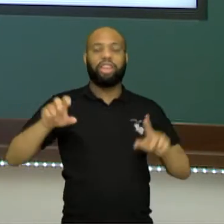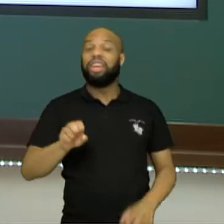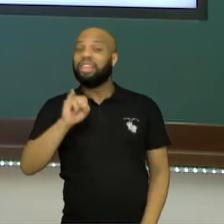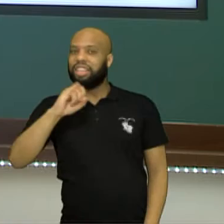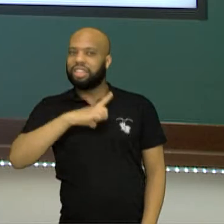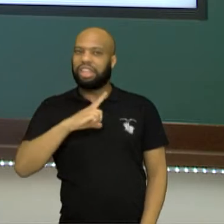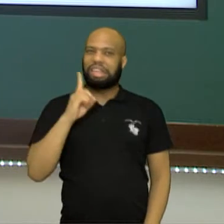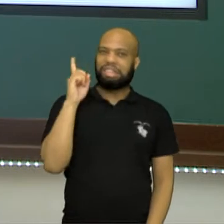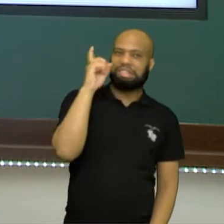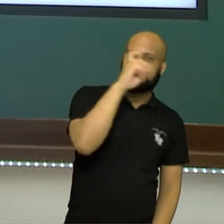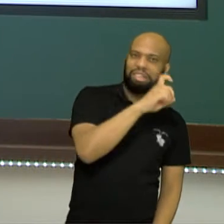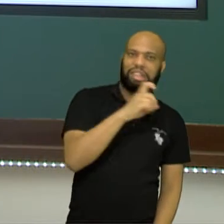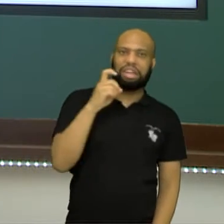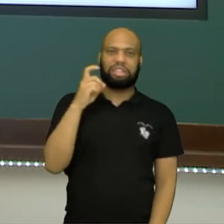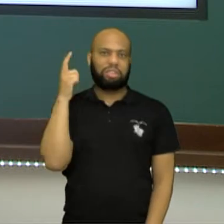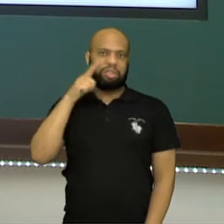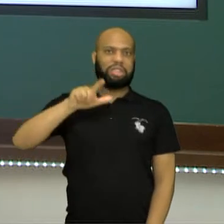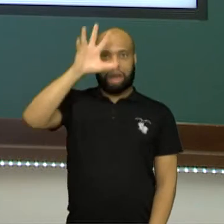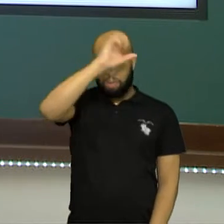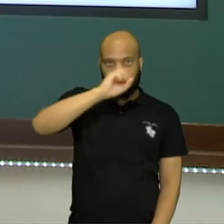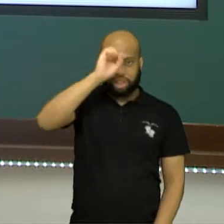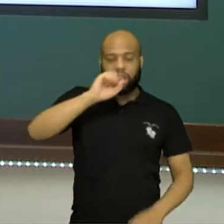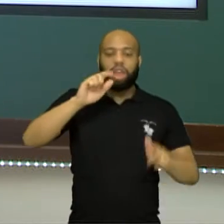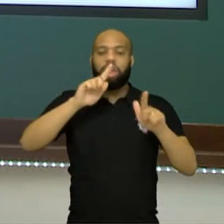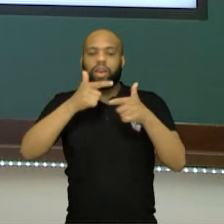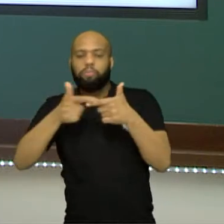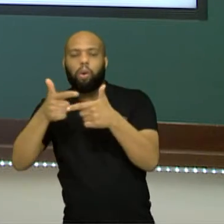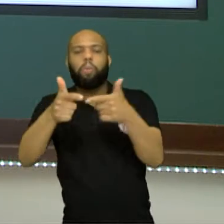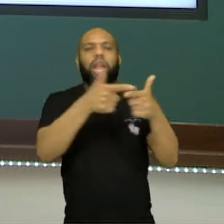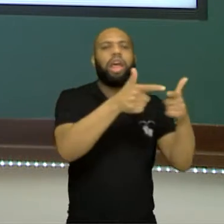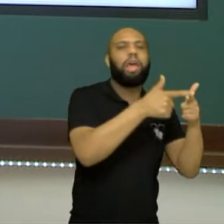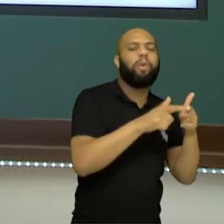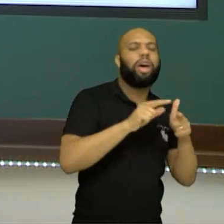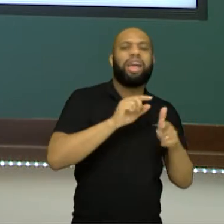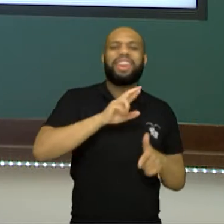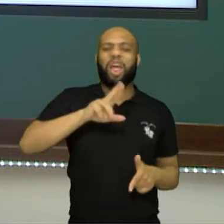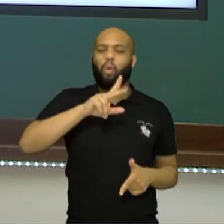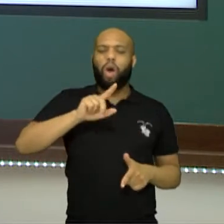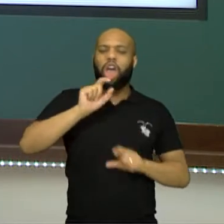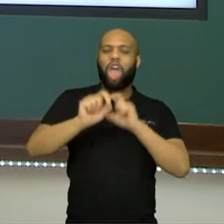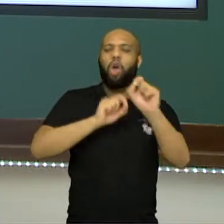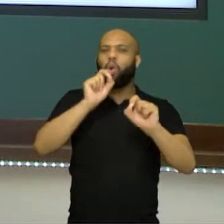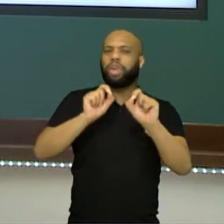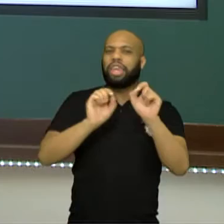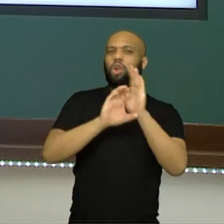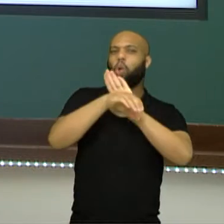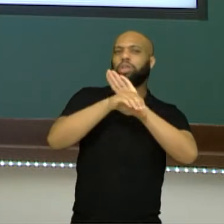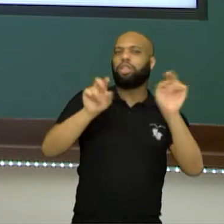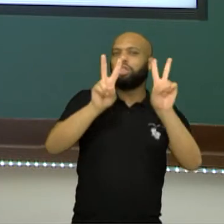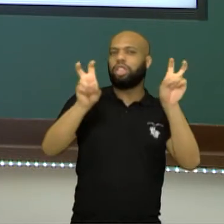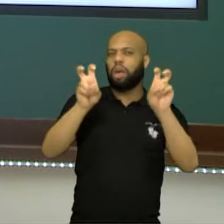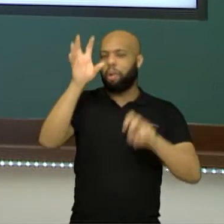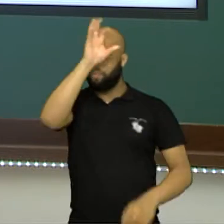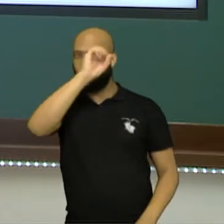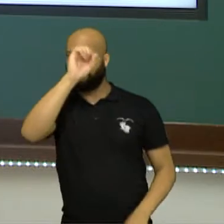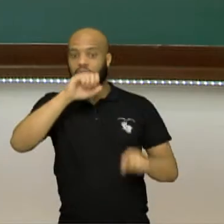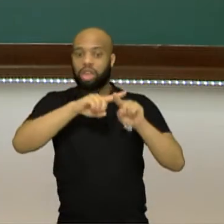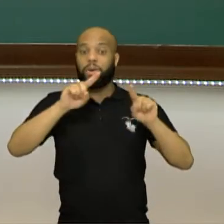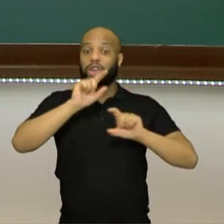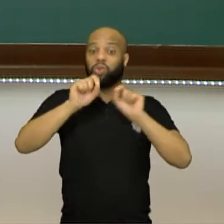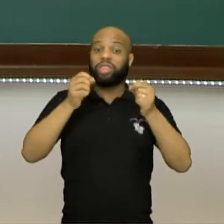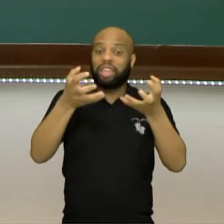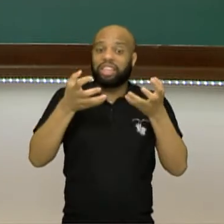para aprender, o problema pode não estar no que se aprende, mas como se busca aprender. Aquela